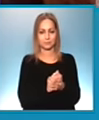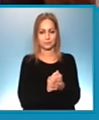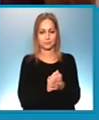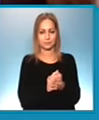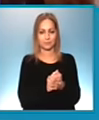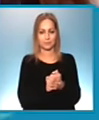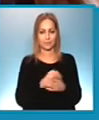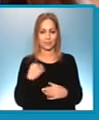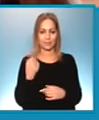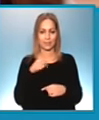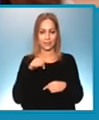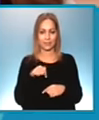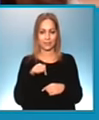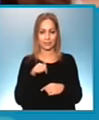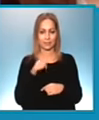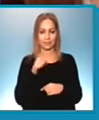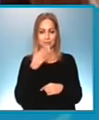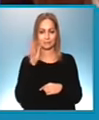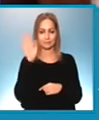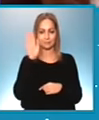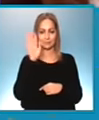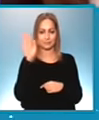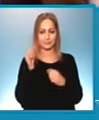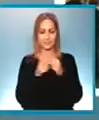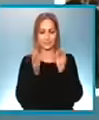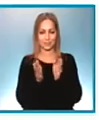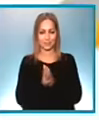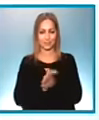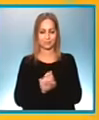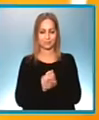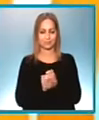Toliko od nas iz Sarajeva za ovaj put. Ćao! Ćao!